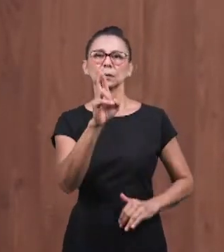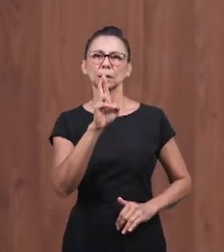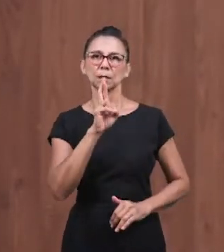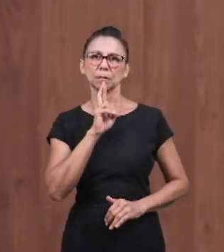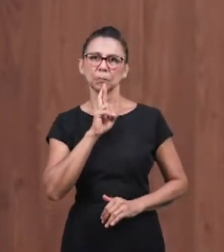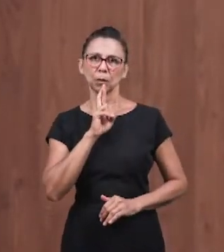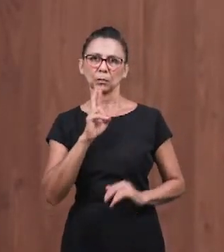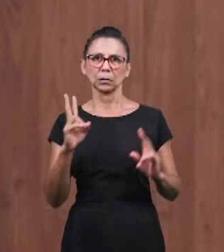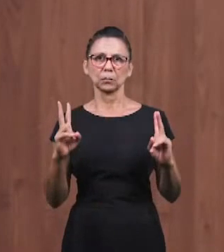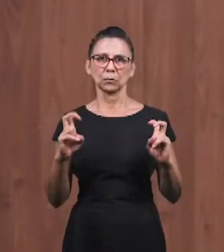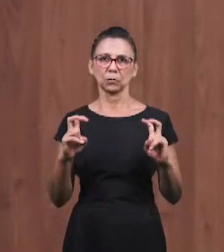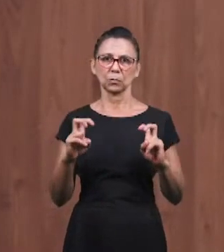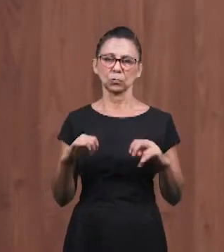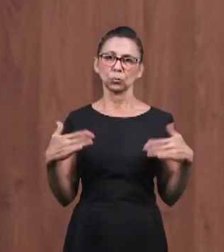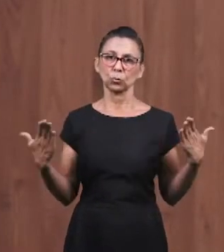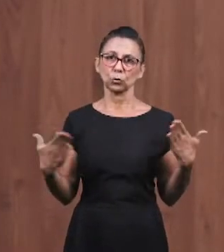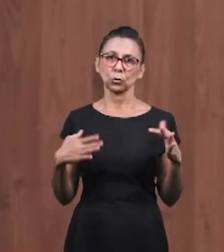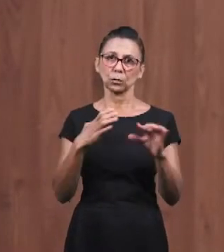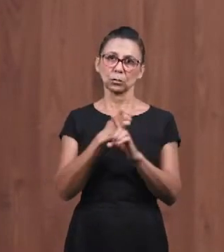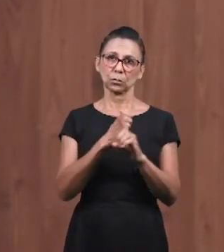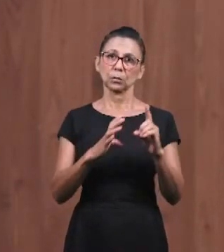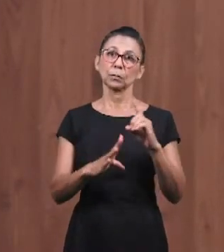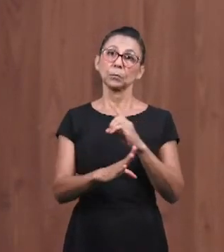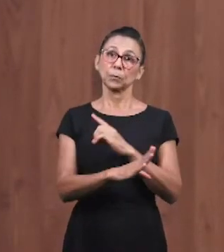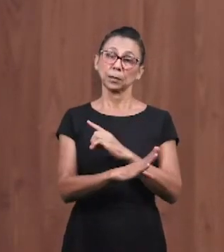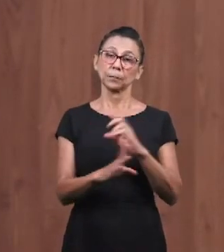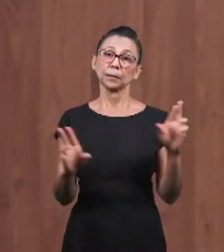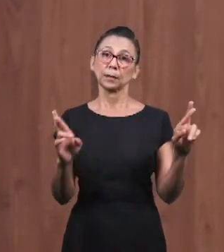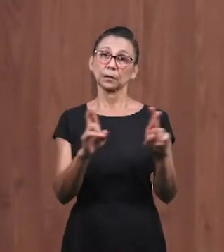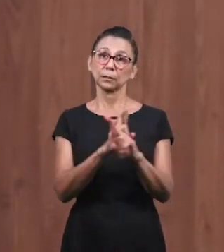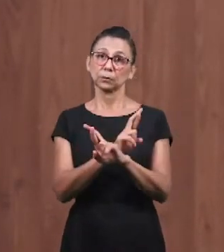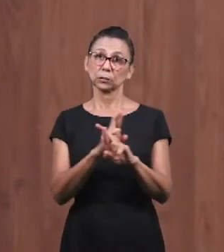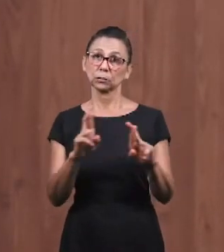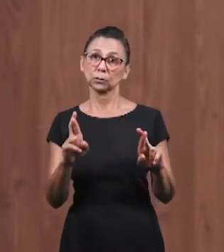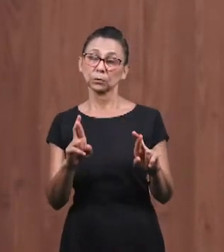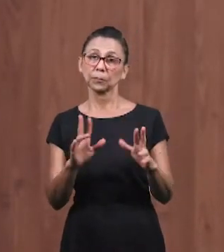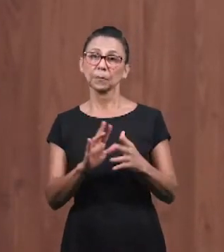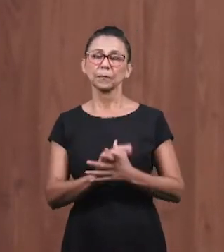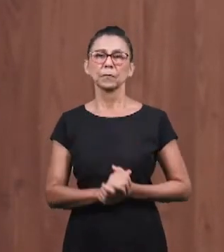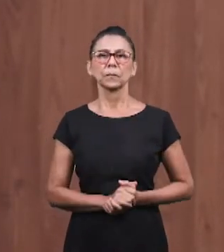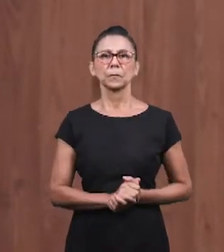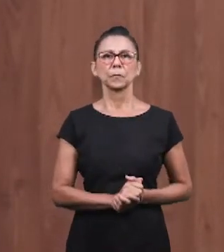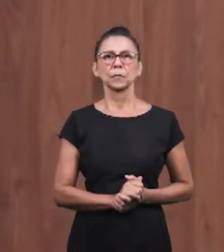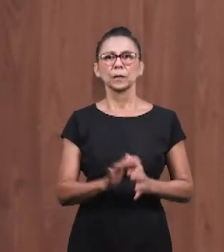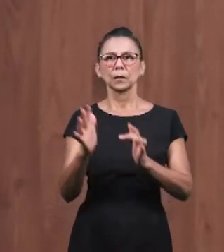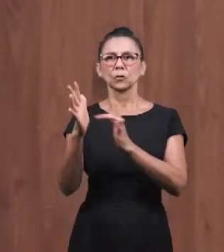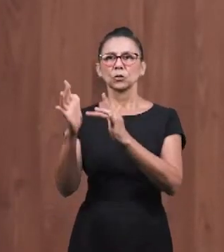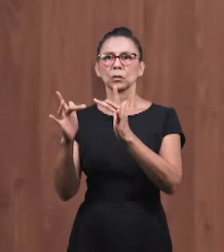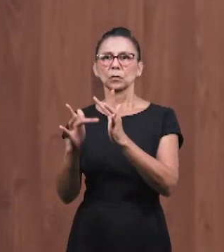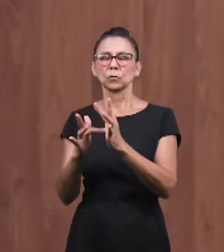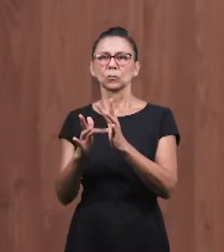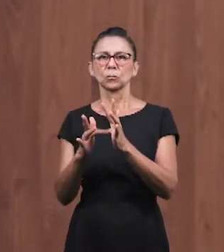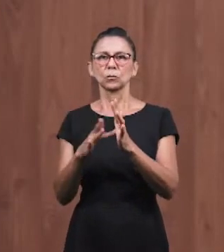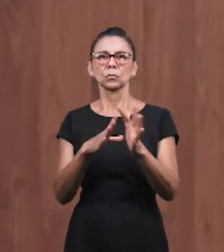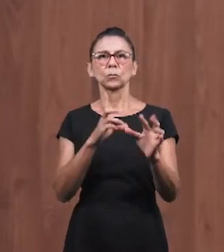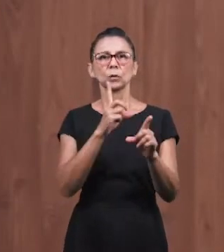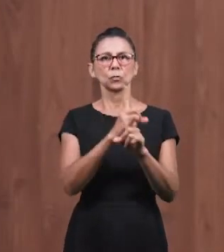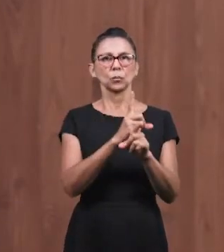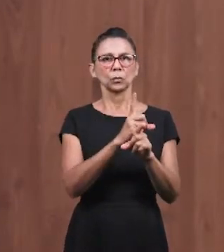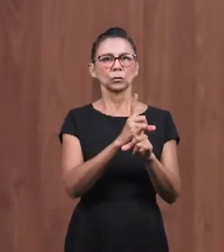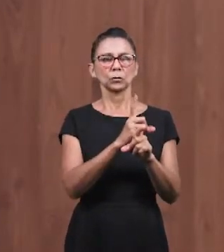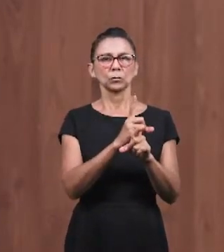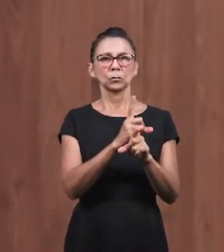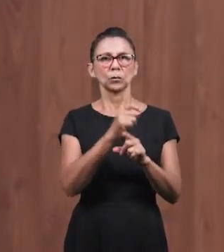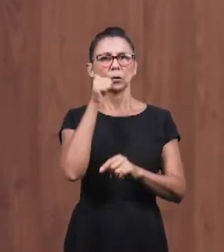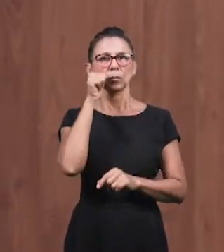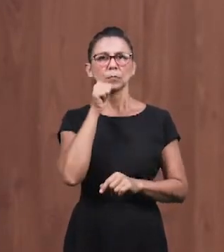sobre o assunto que será tratado hoje na Escola Bíblica Dominical relacionado ao encontro do Senhor Jesus com a mulher